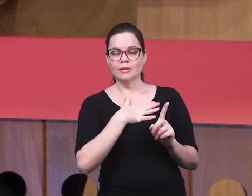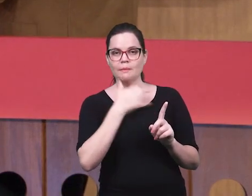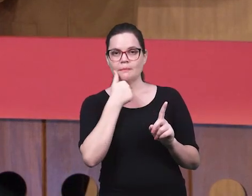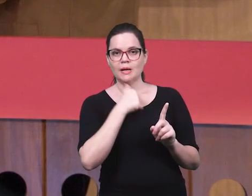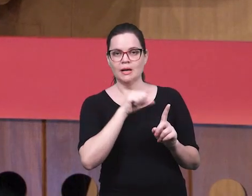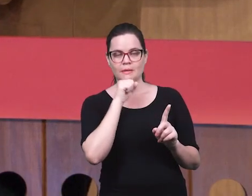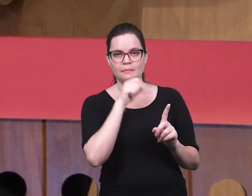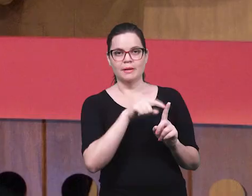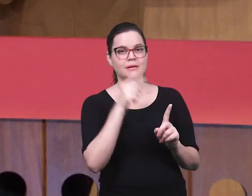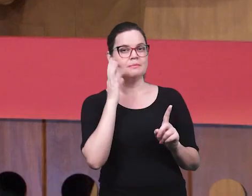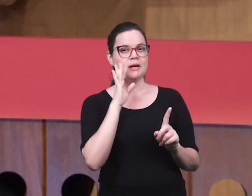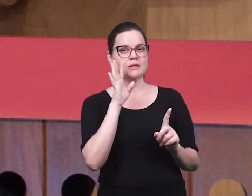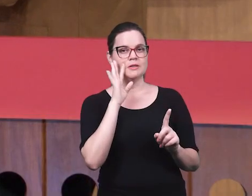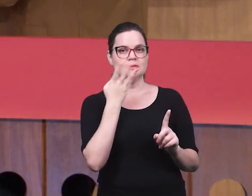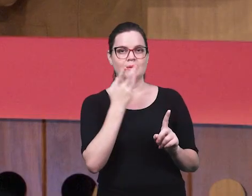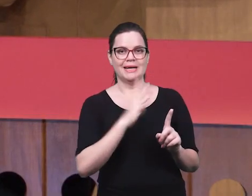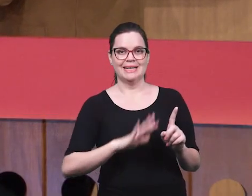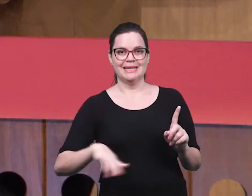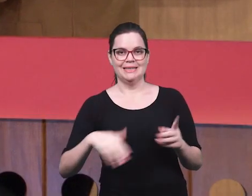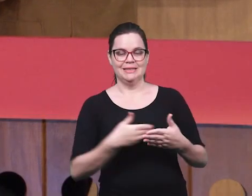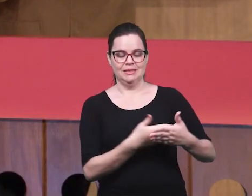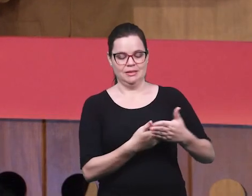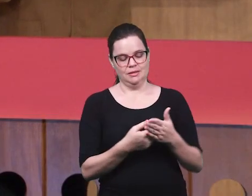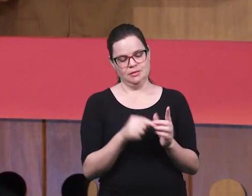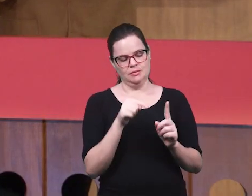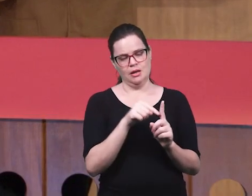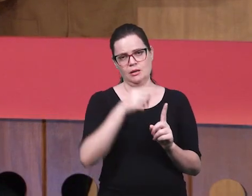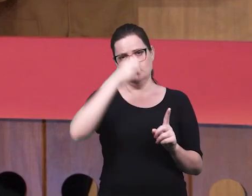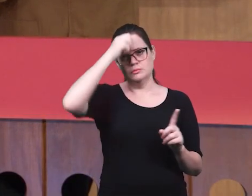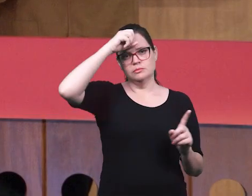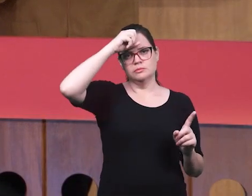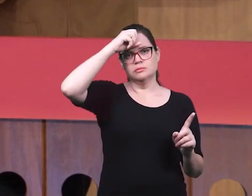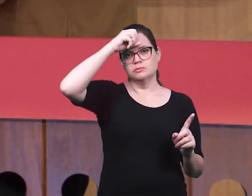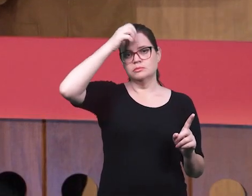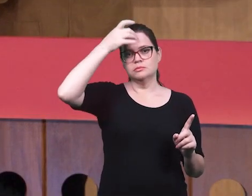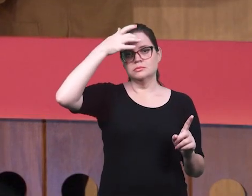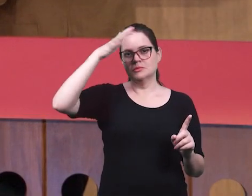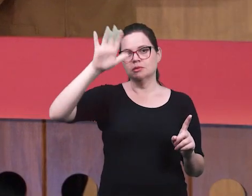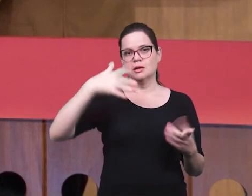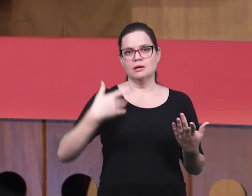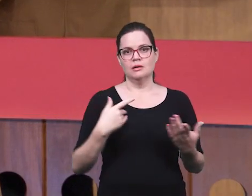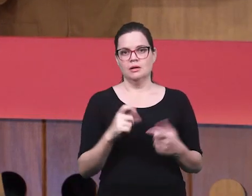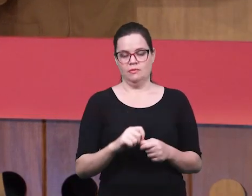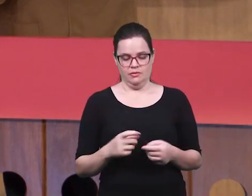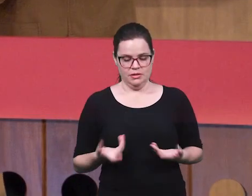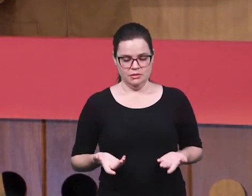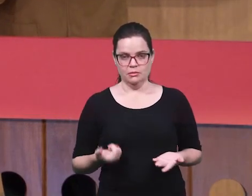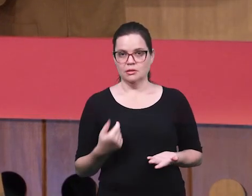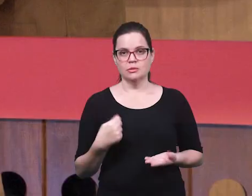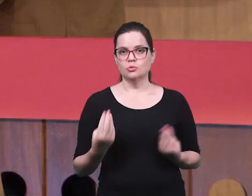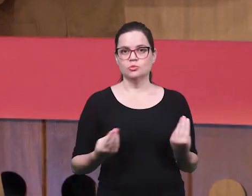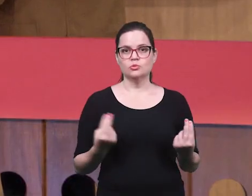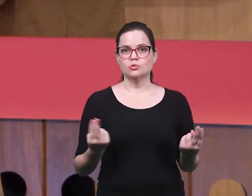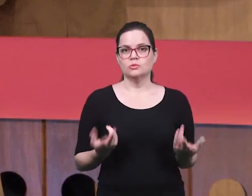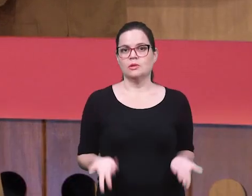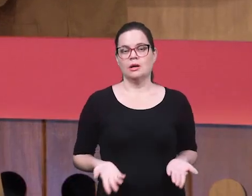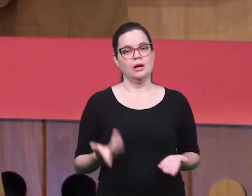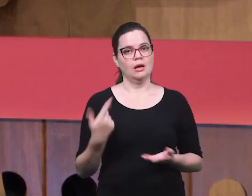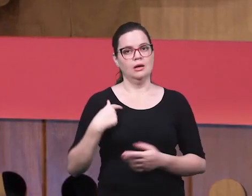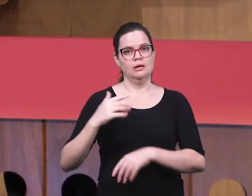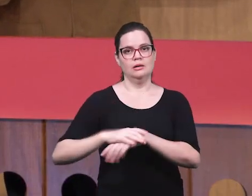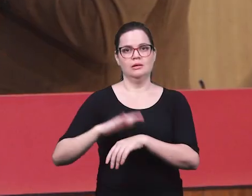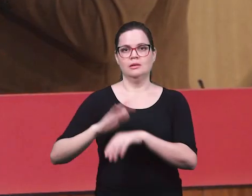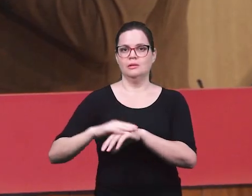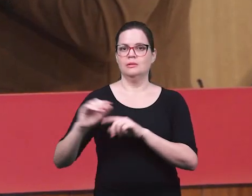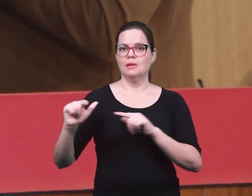uma criança no ventre, um feto, ela não tem o que fazer, ela não pode fazer nada, é um ato totalmente